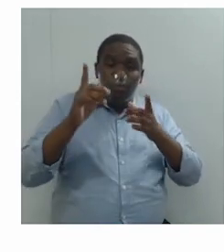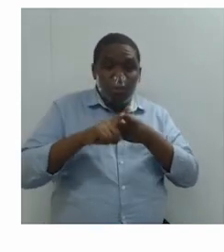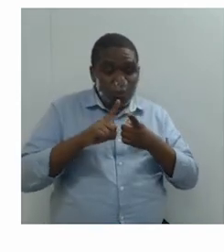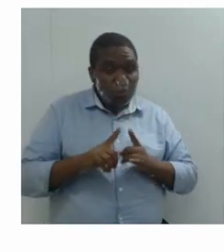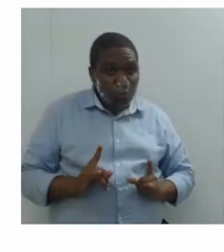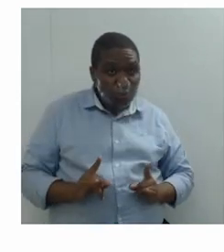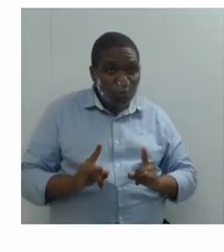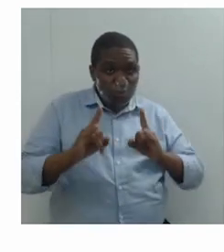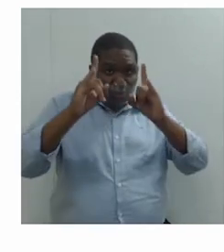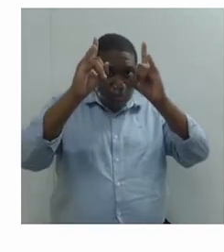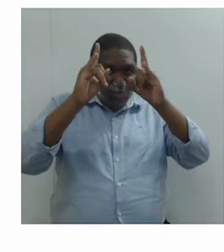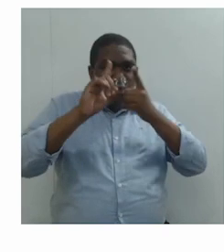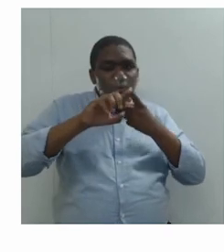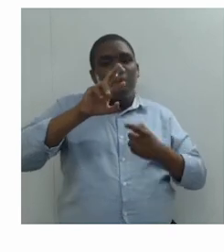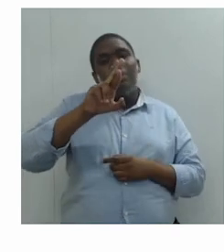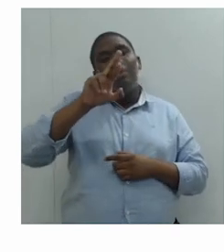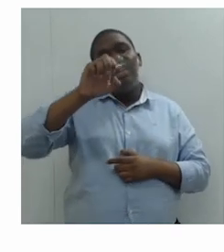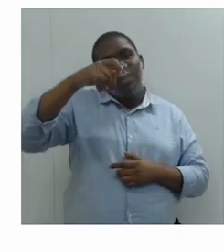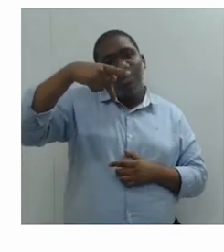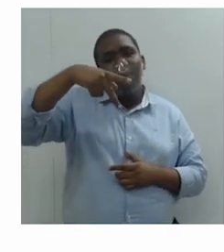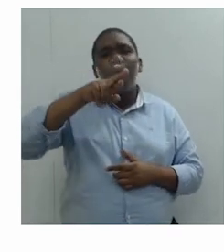edifícios e represa.